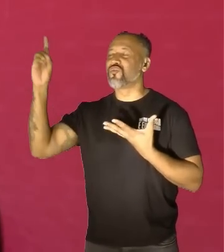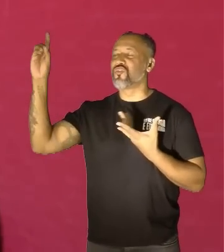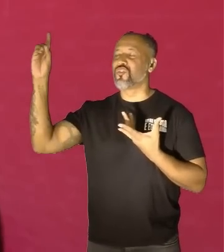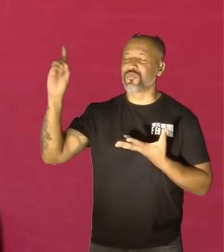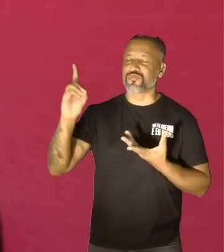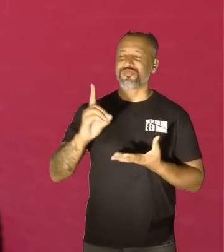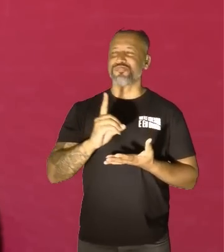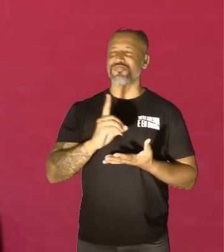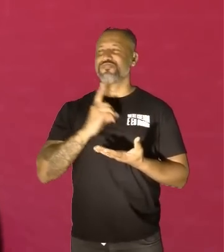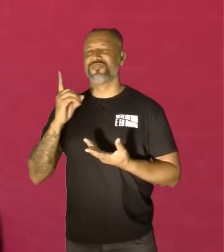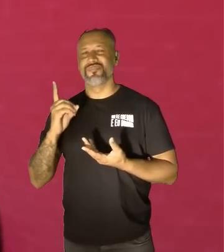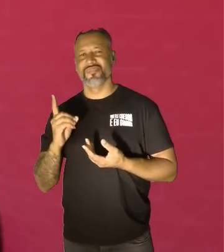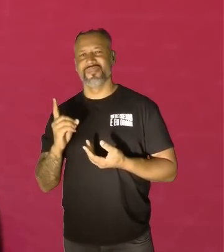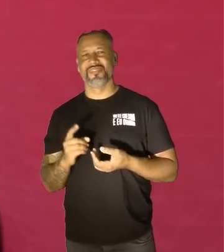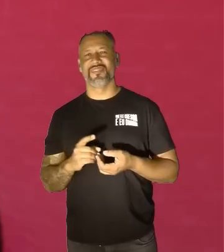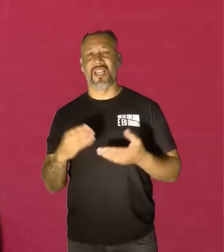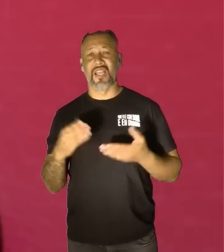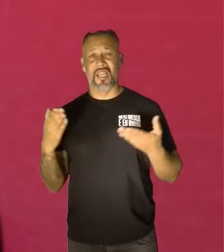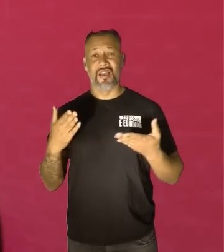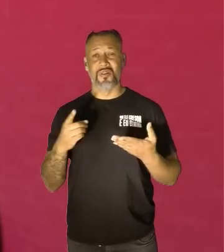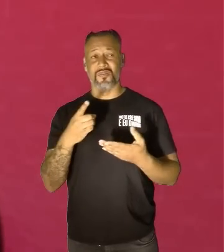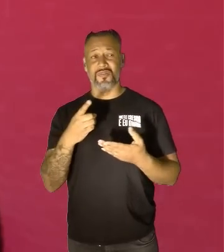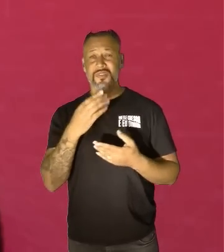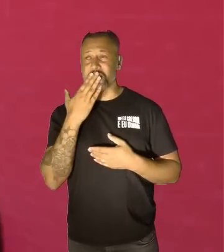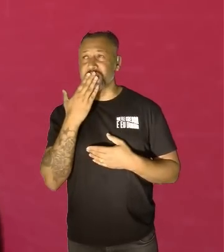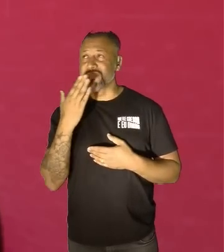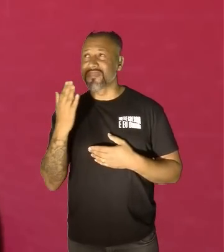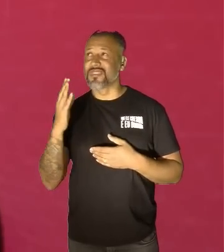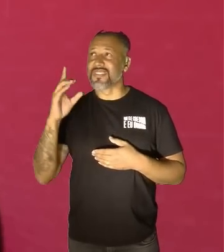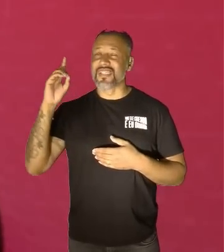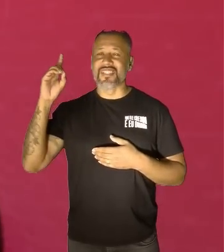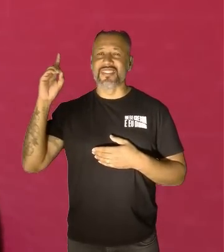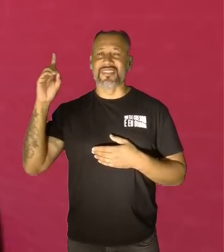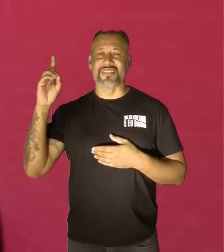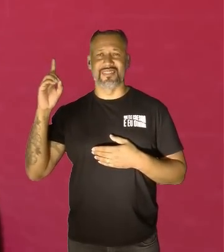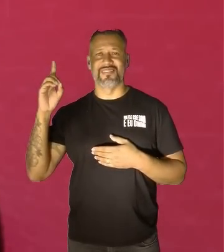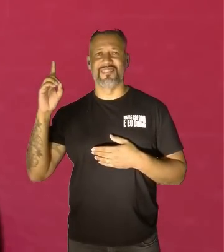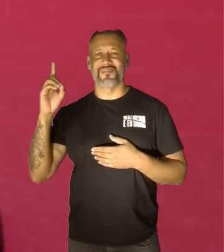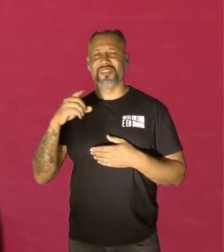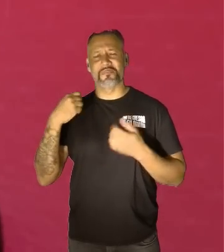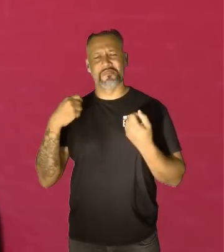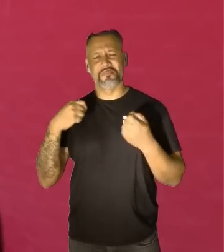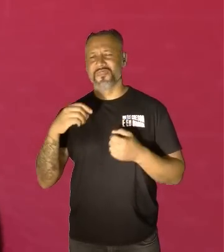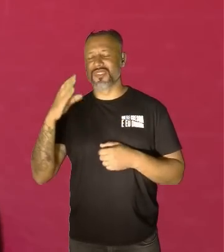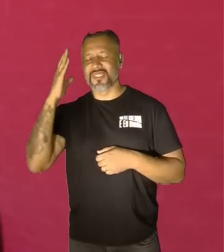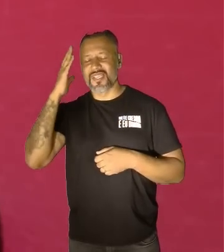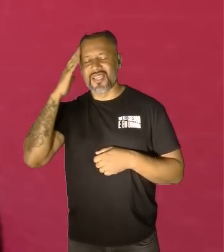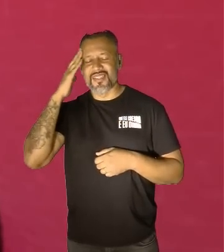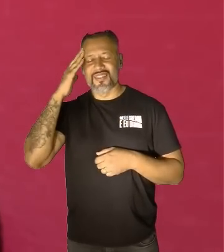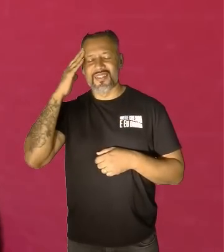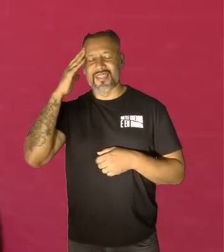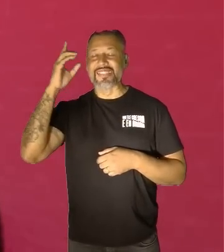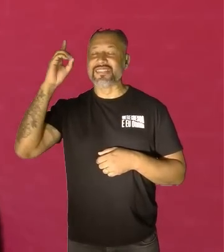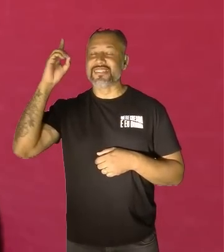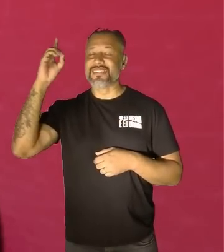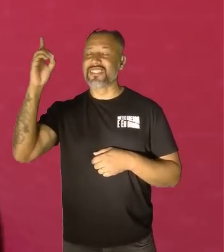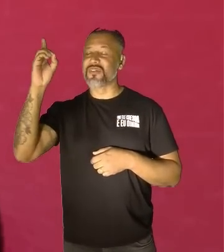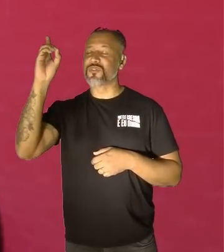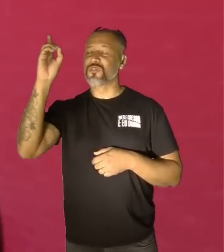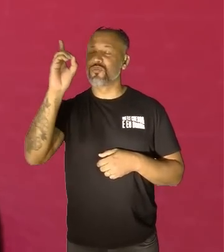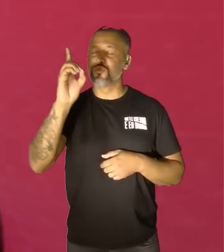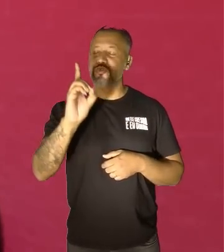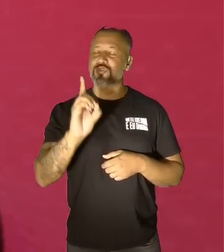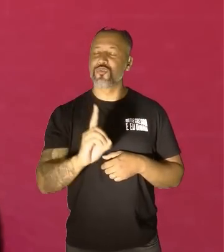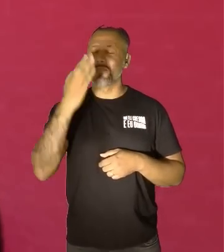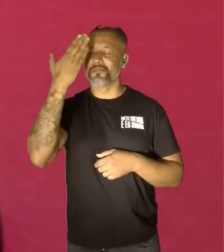Você já vai embora. Mas eu quero que você feche os olhos agora. Eu quero que você entenda que Deus está aqui e Ele vê você. Você falou,